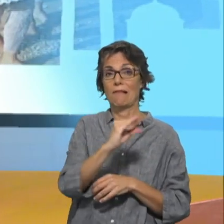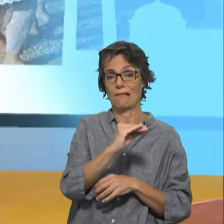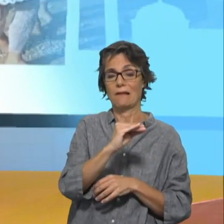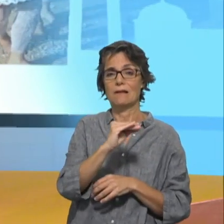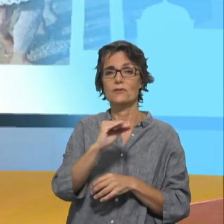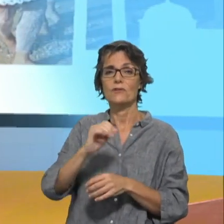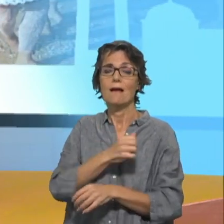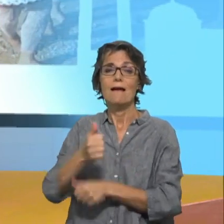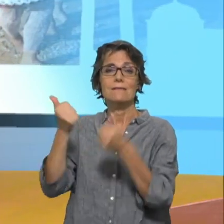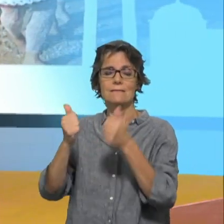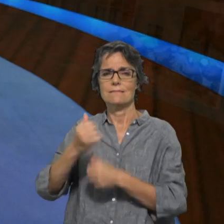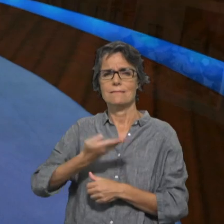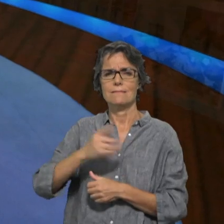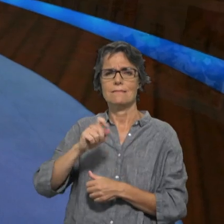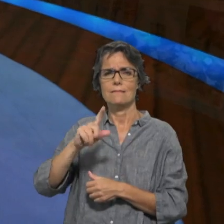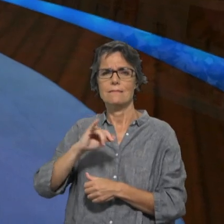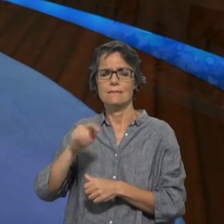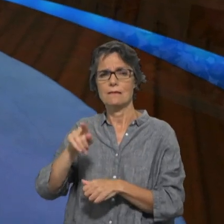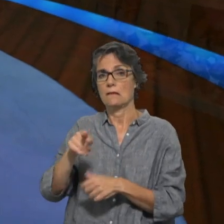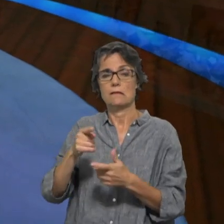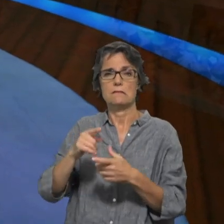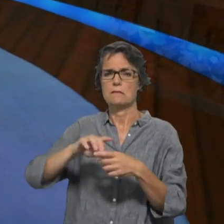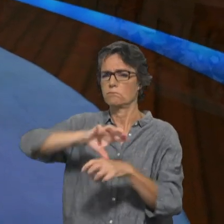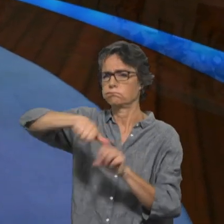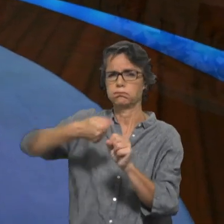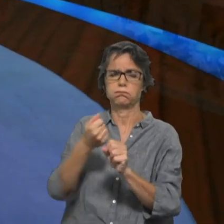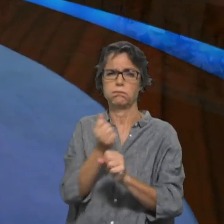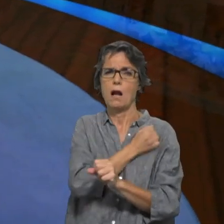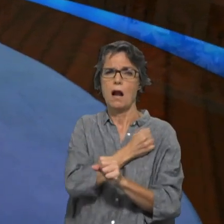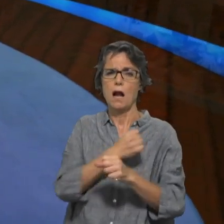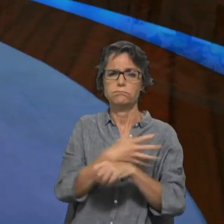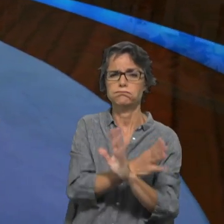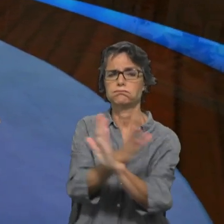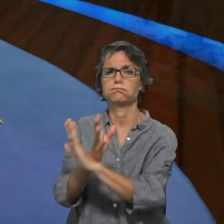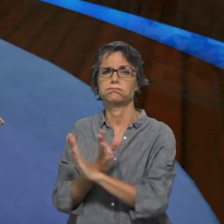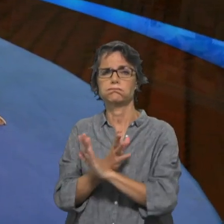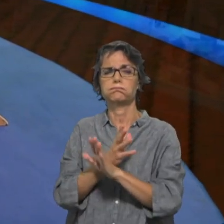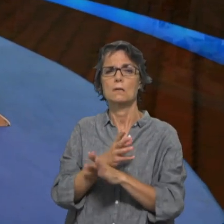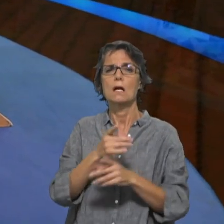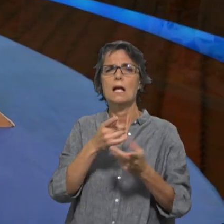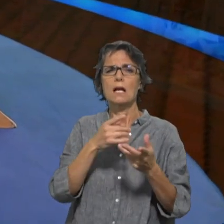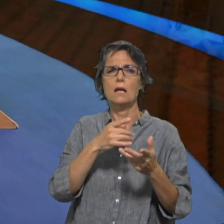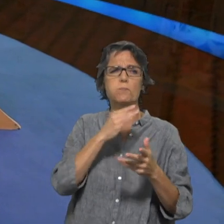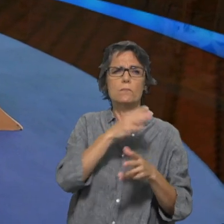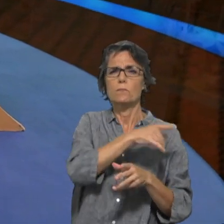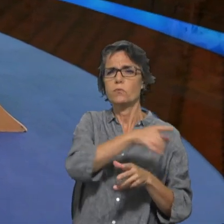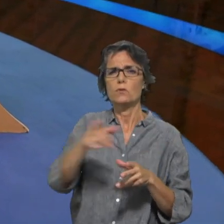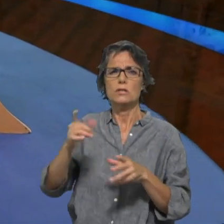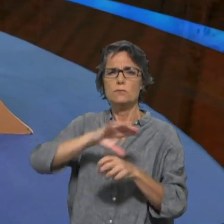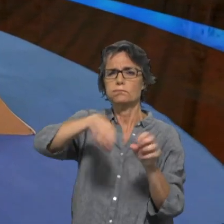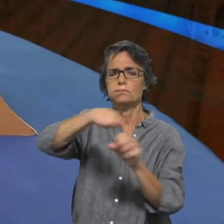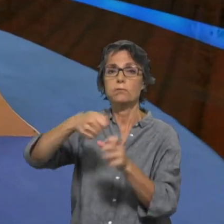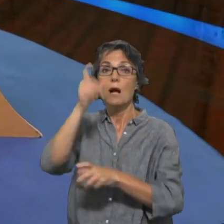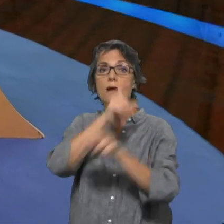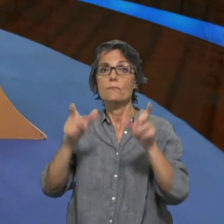estava praticamente destruída, as casas tinham sido queimadas, as milícias tinham deixado um rastro de destruição por toda a cidade, as pessoas tinham fugido,